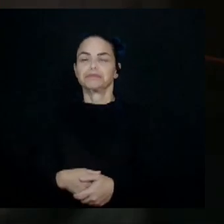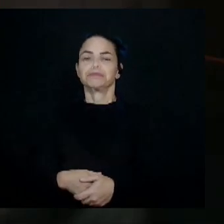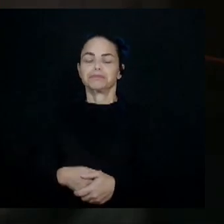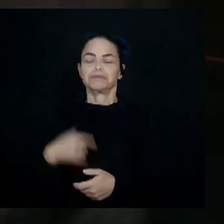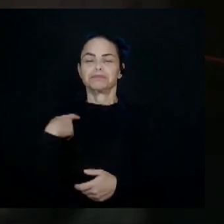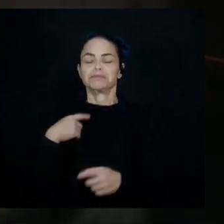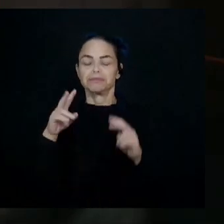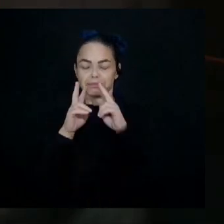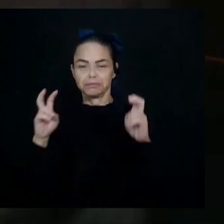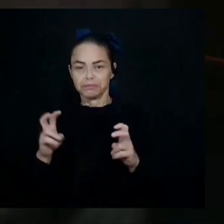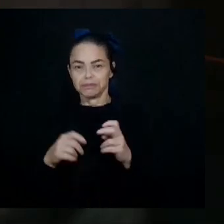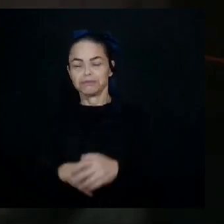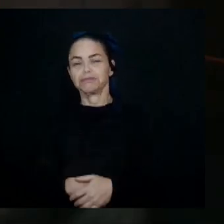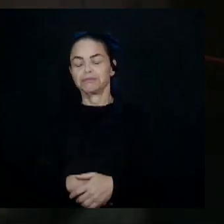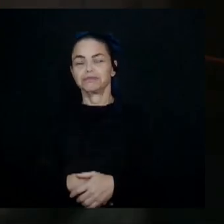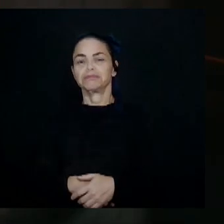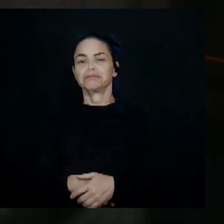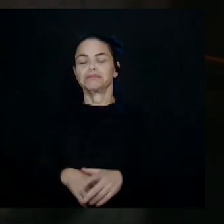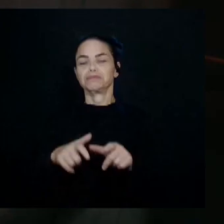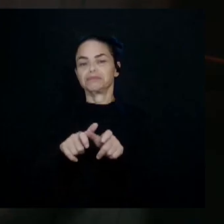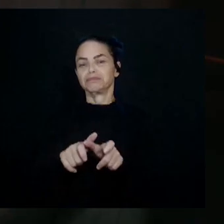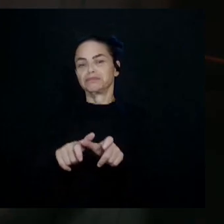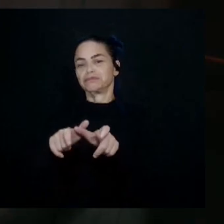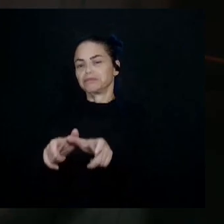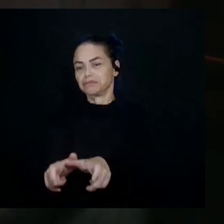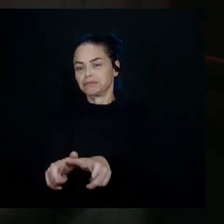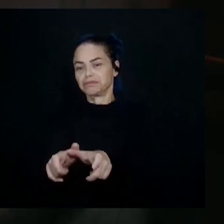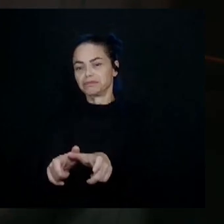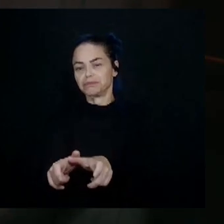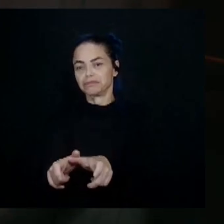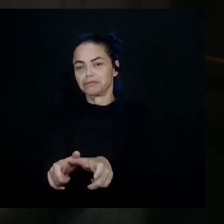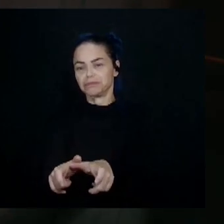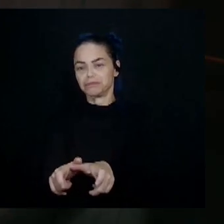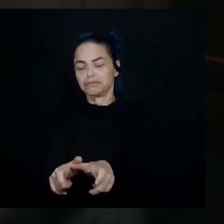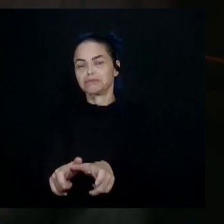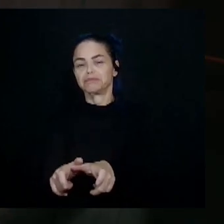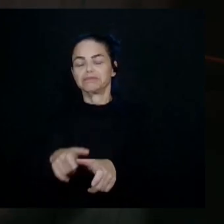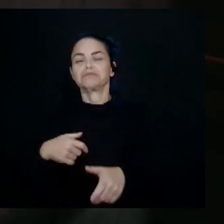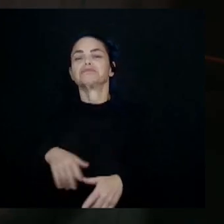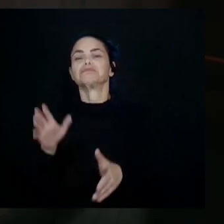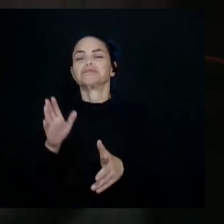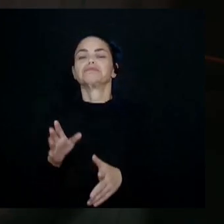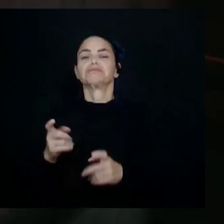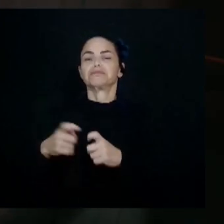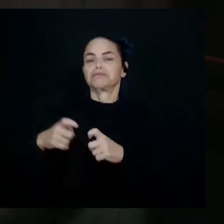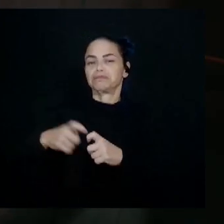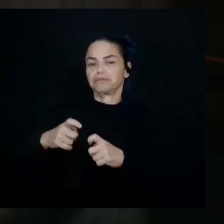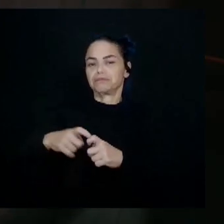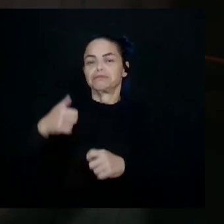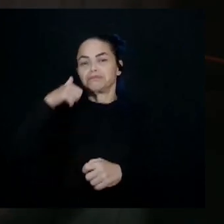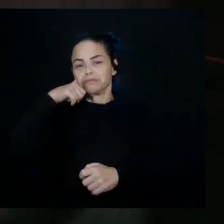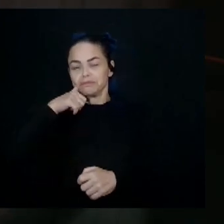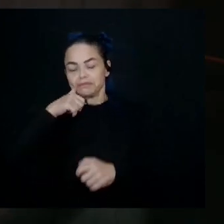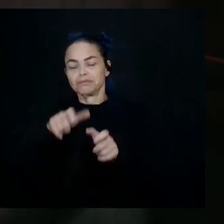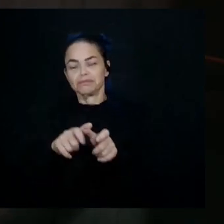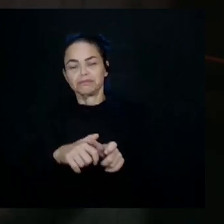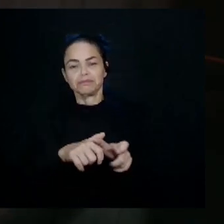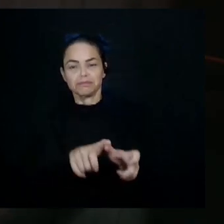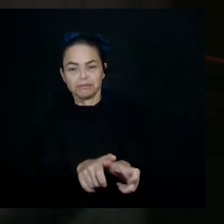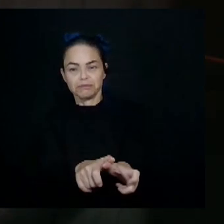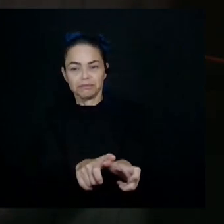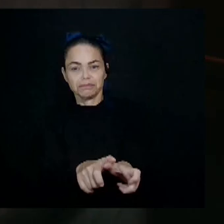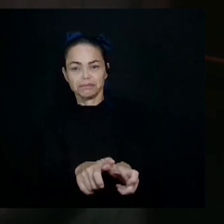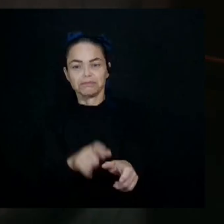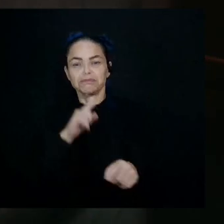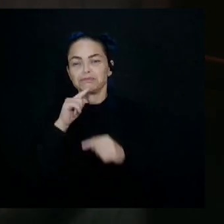de ginecologista, né, quando que eu devo levar, de repente, a minha filha para um ginecologista? Quanta dúvida a